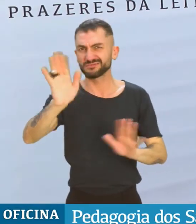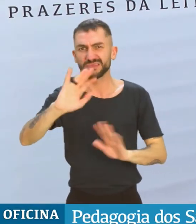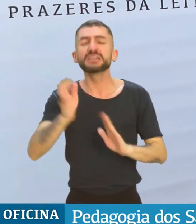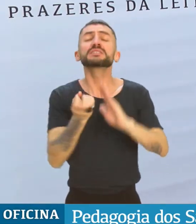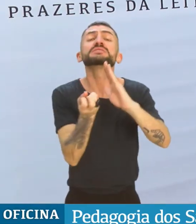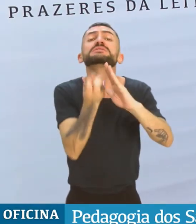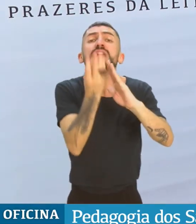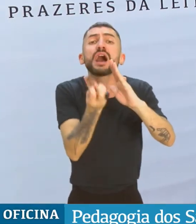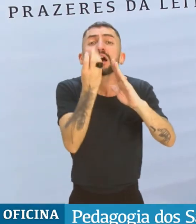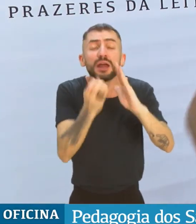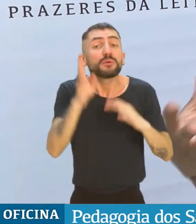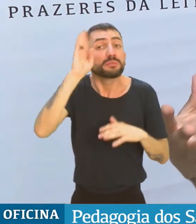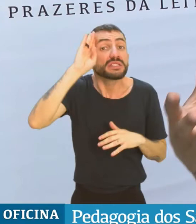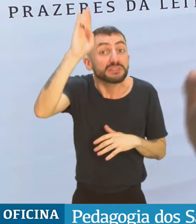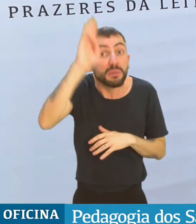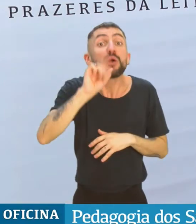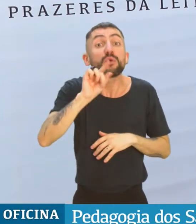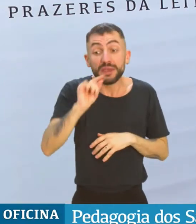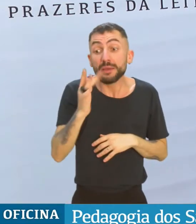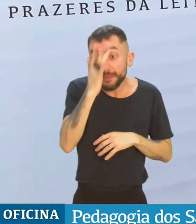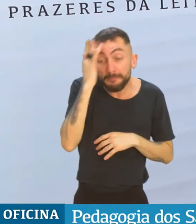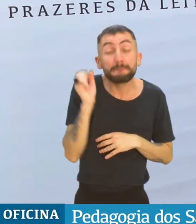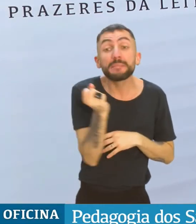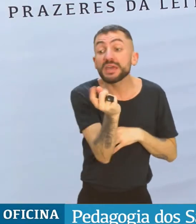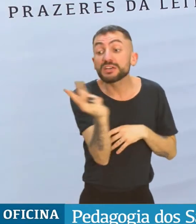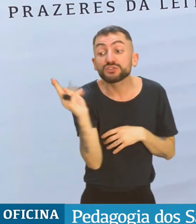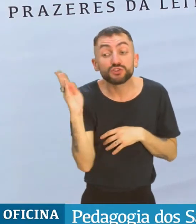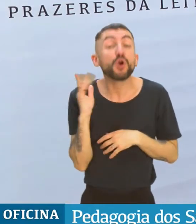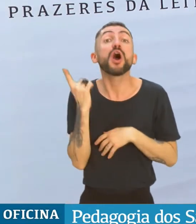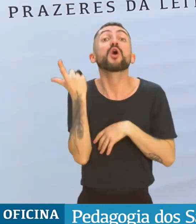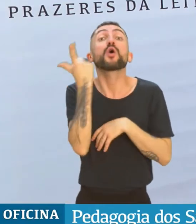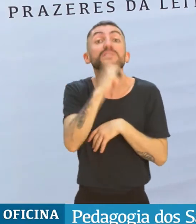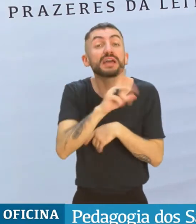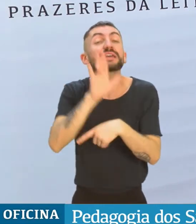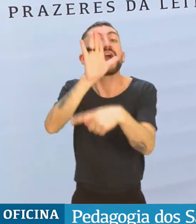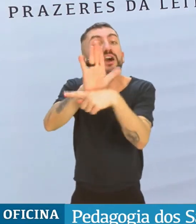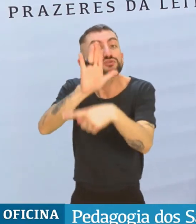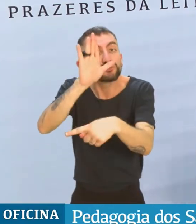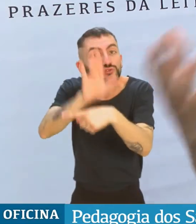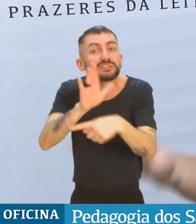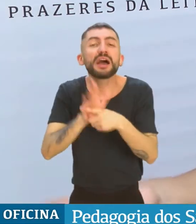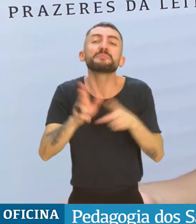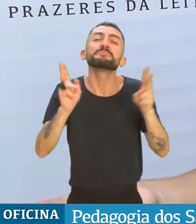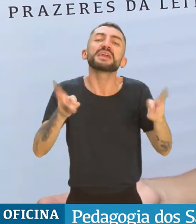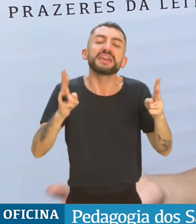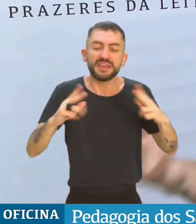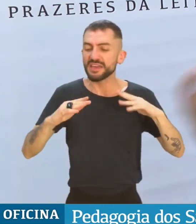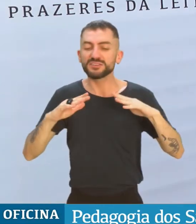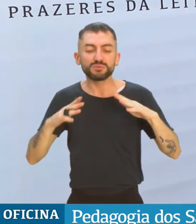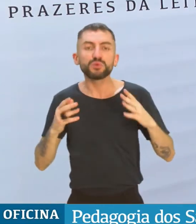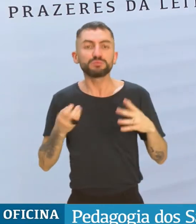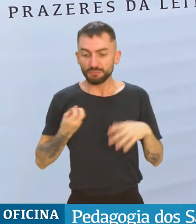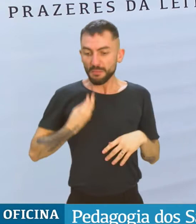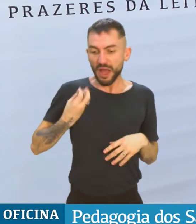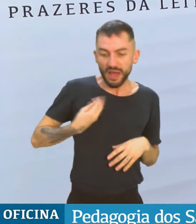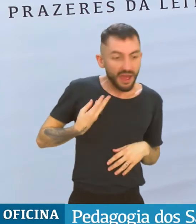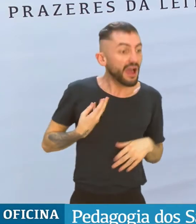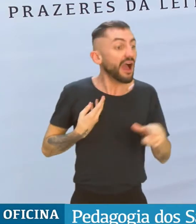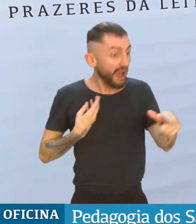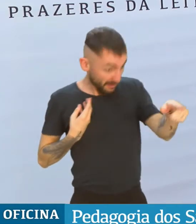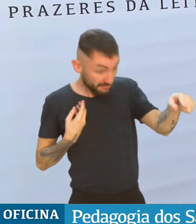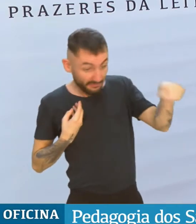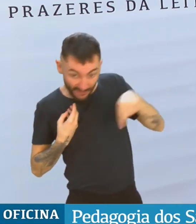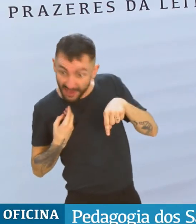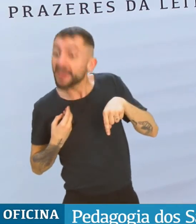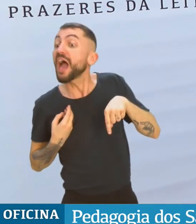O ideal do sarau é que você tenha algumas pessoas que ajudem a manter esse ritmo, lembrando as pessoas de preservar,